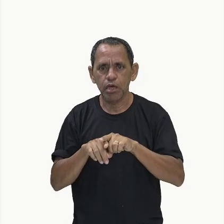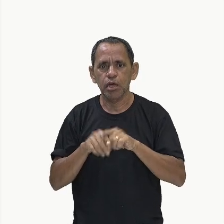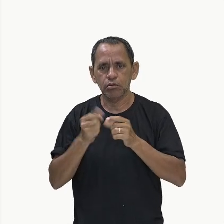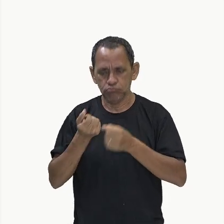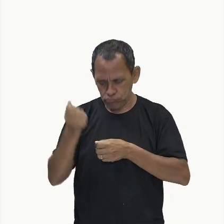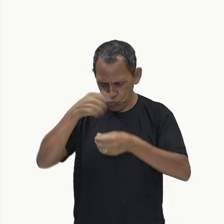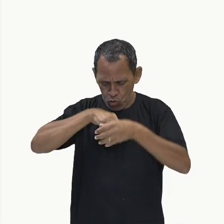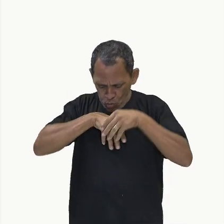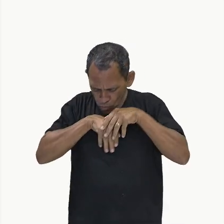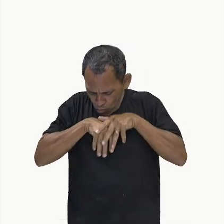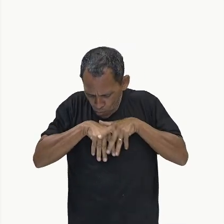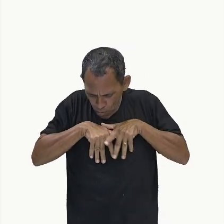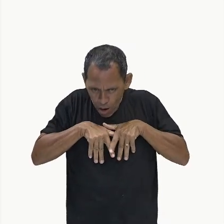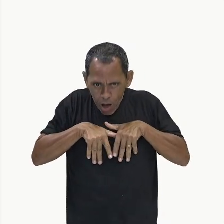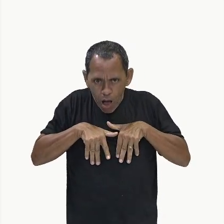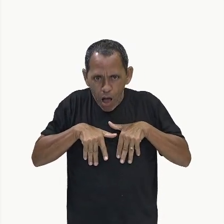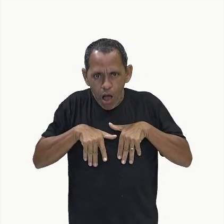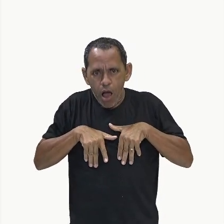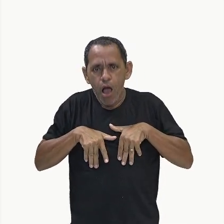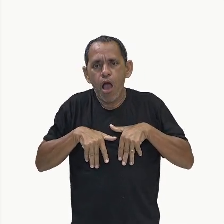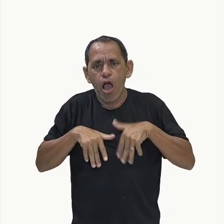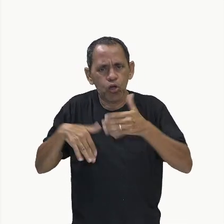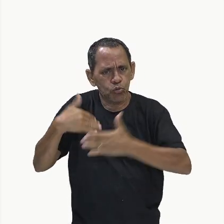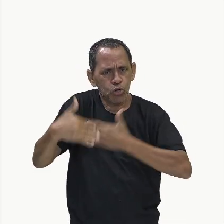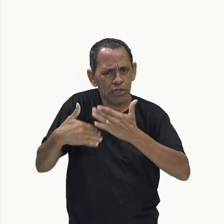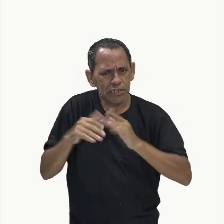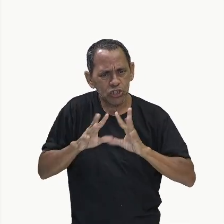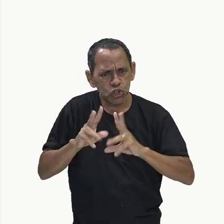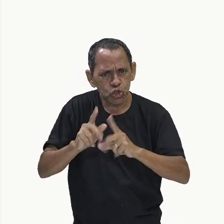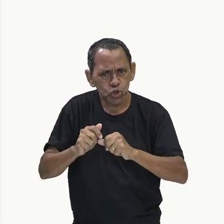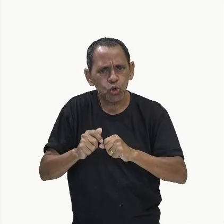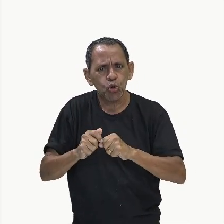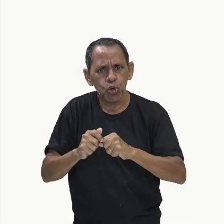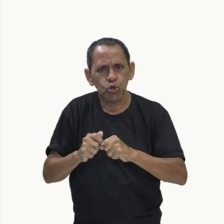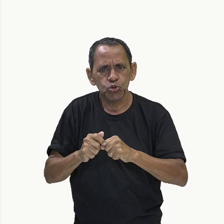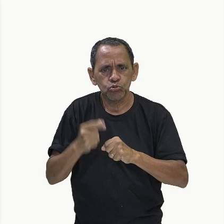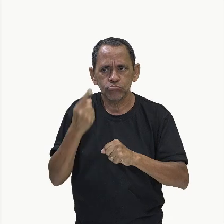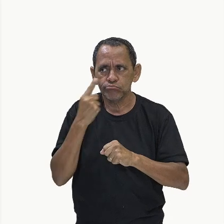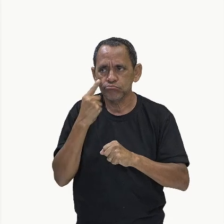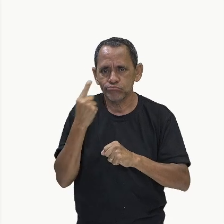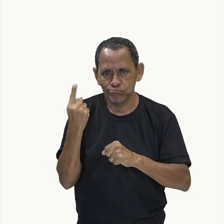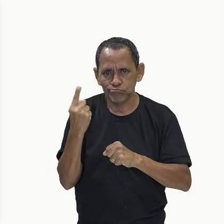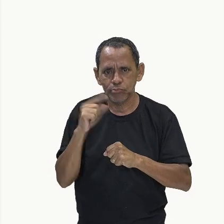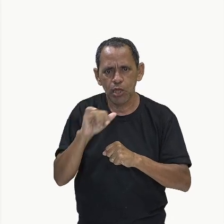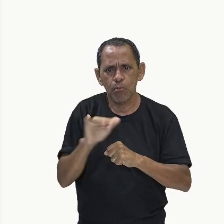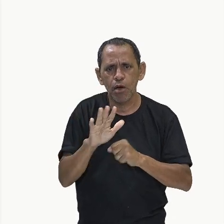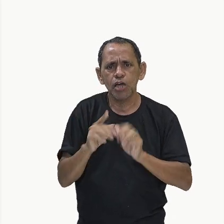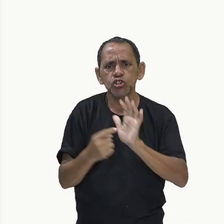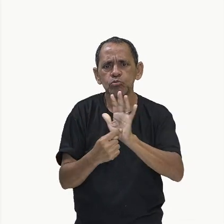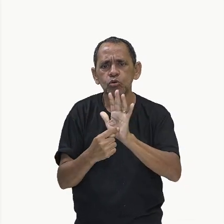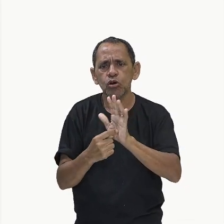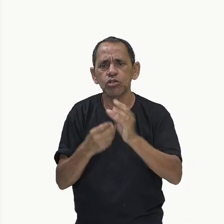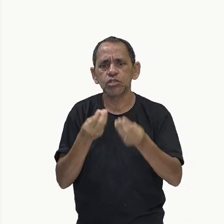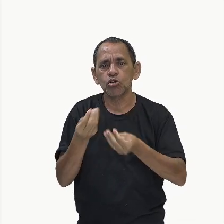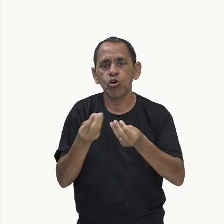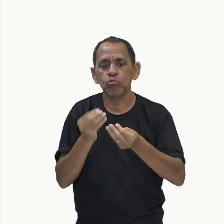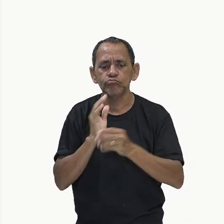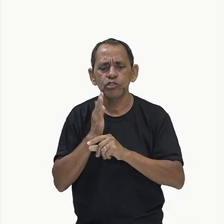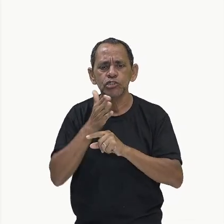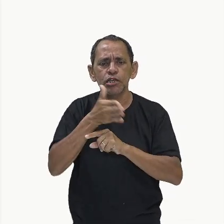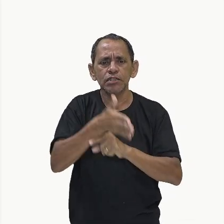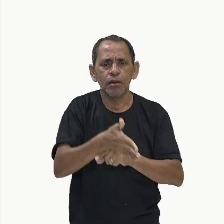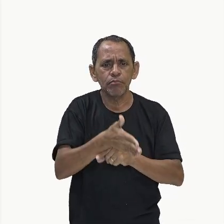tá? Todo esse processo, ele vai estar diretamente, digamos assim,